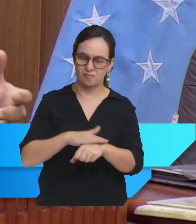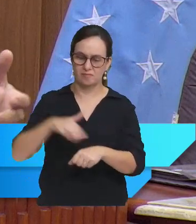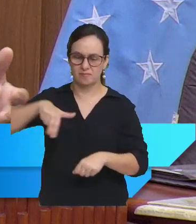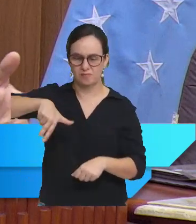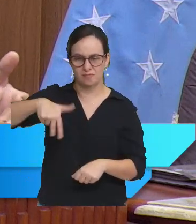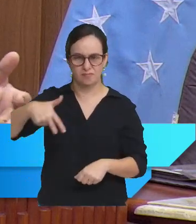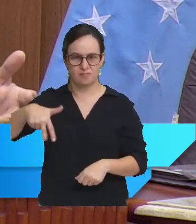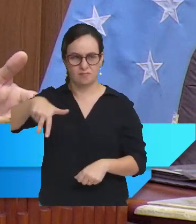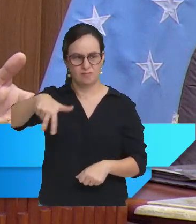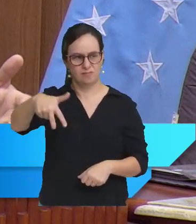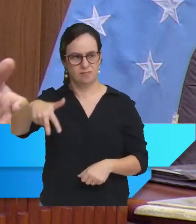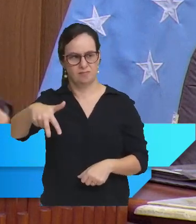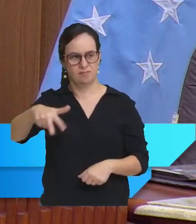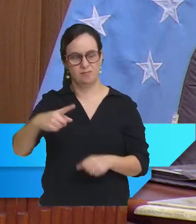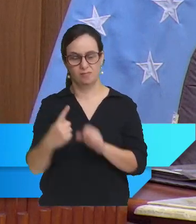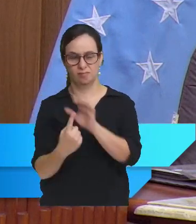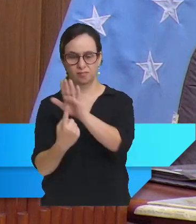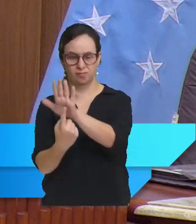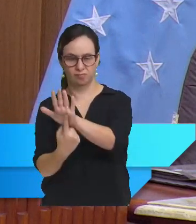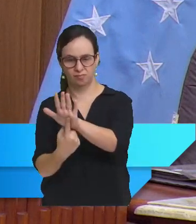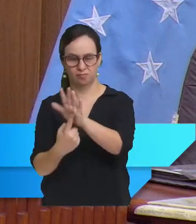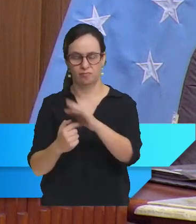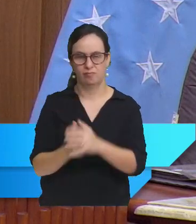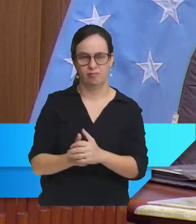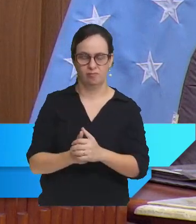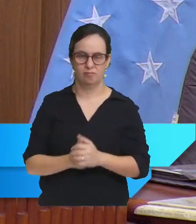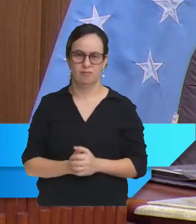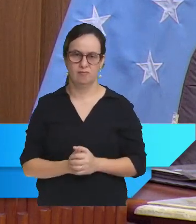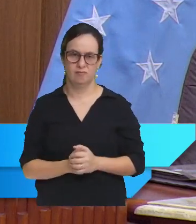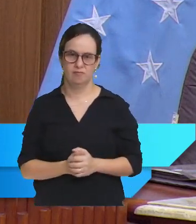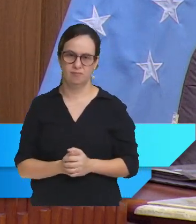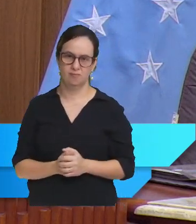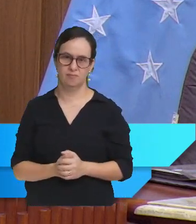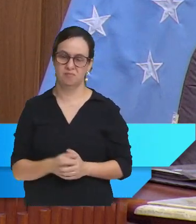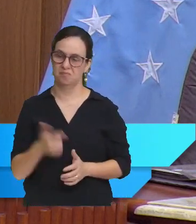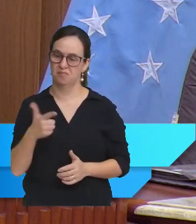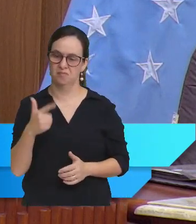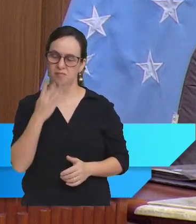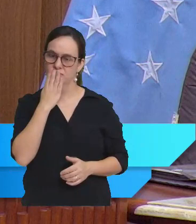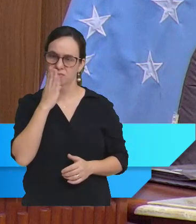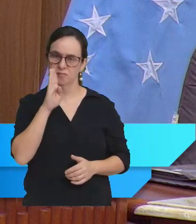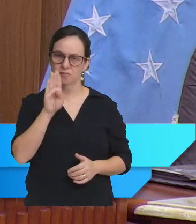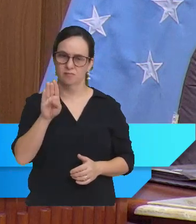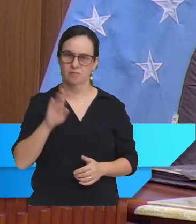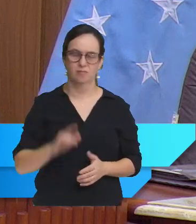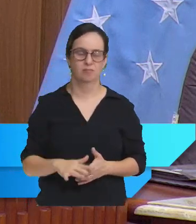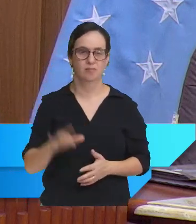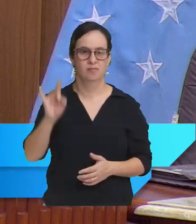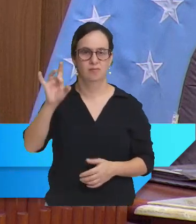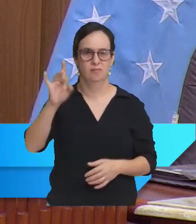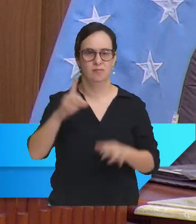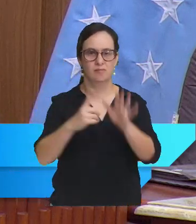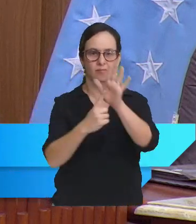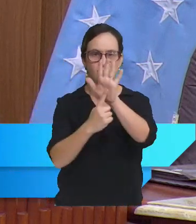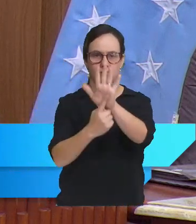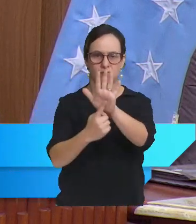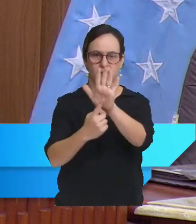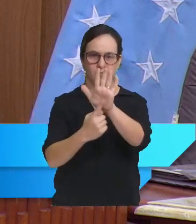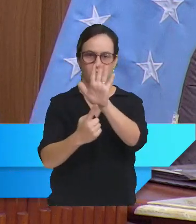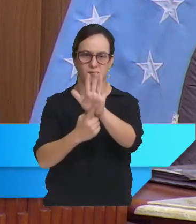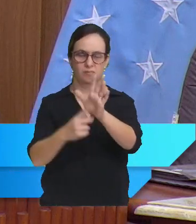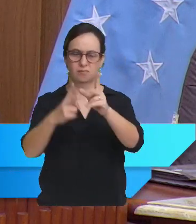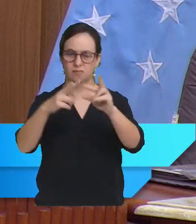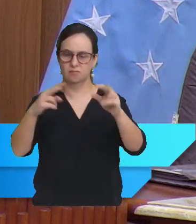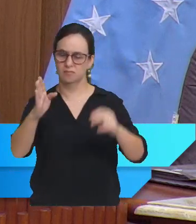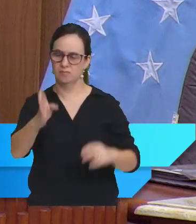pessoas, apresentando o trabalho que eu fiz como vereador. A gente não fez promessa. A gente mostrou o que vinha sendo feito. A CPI da FEMA, a